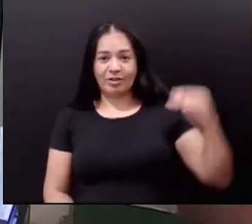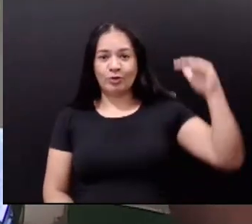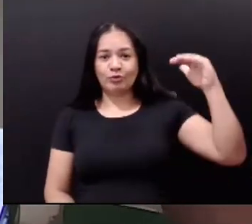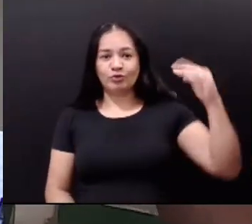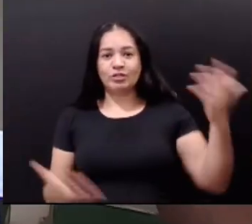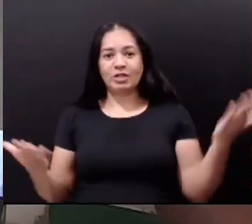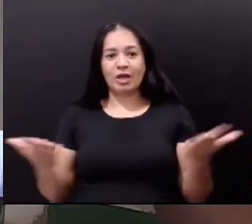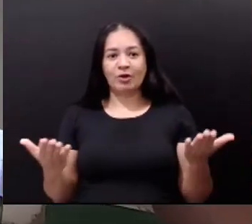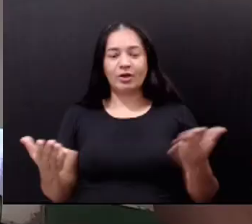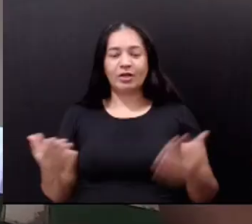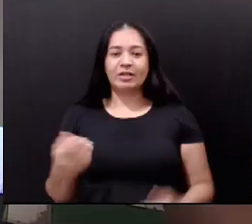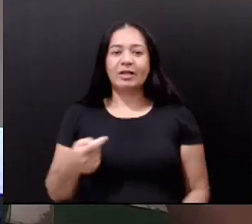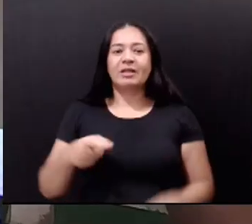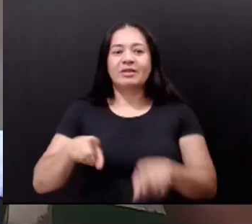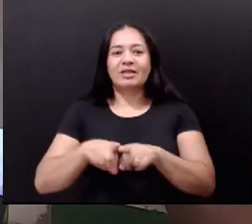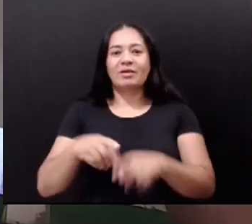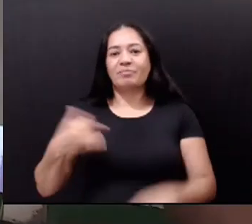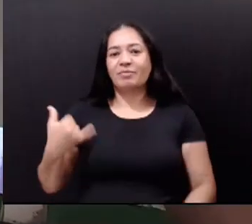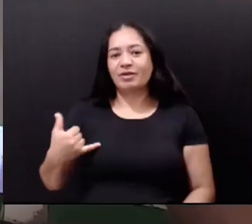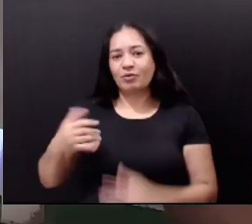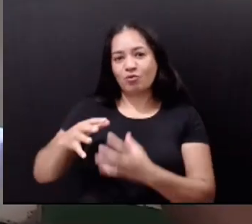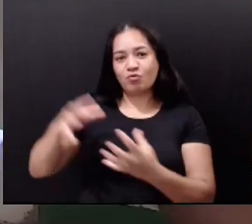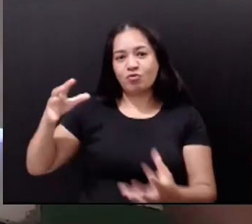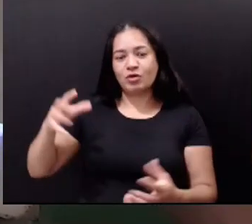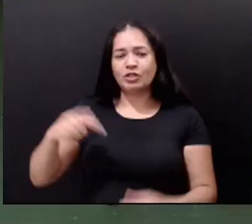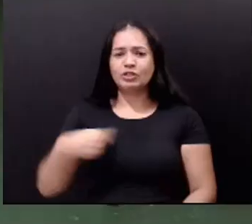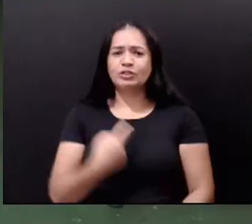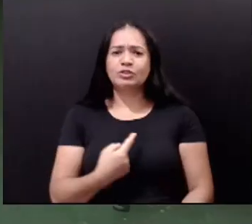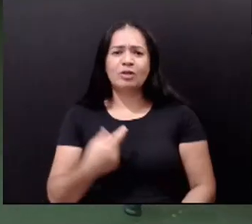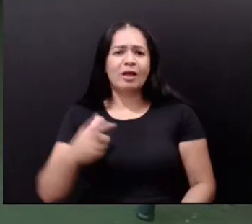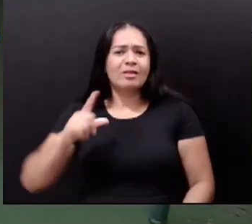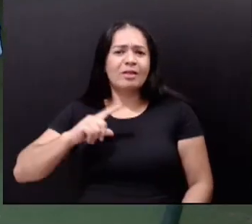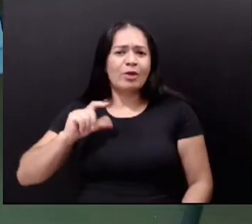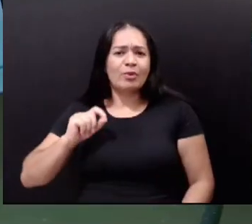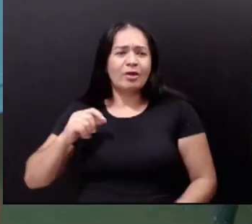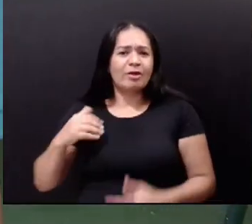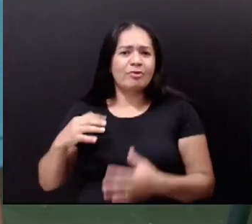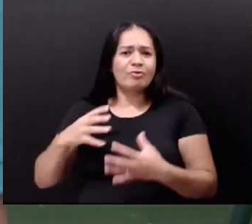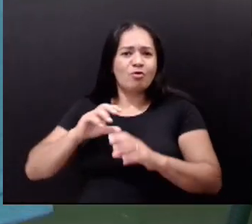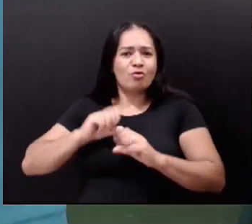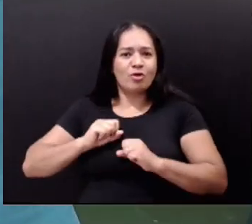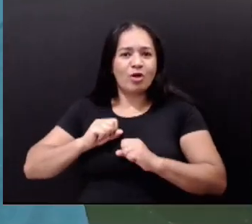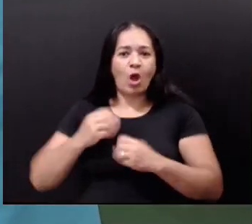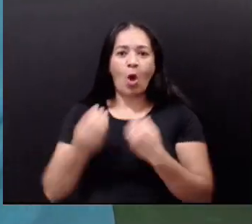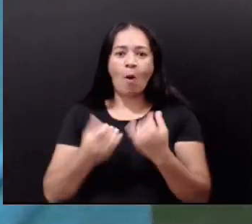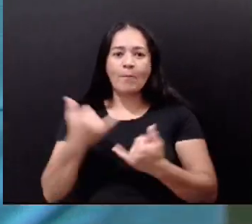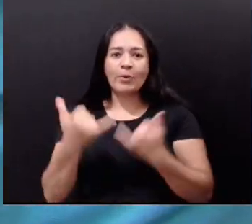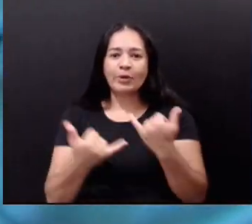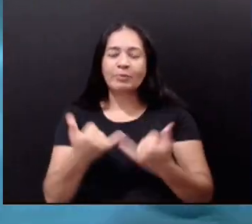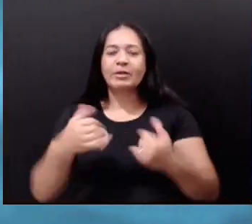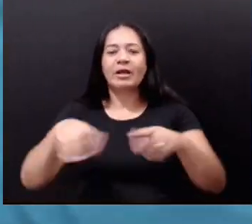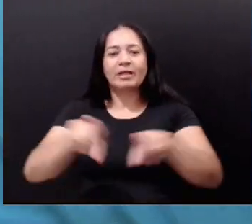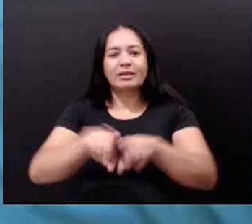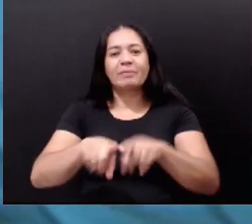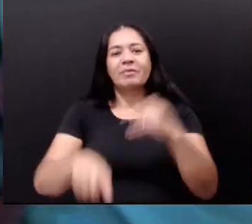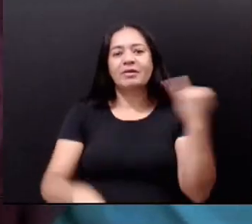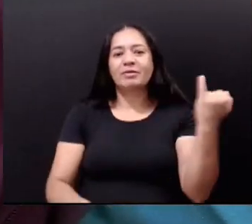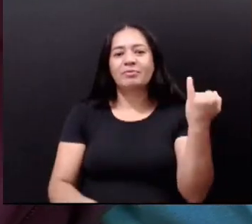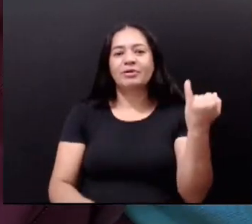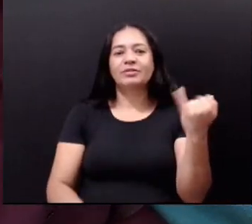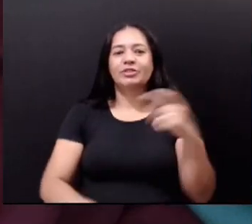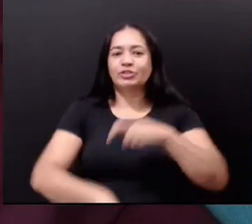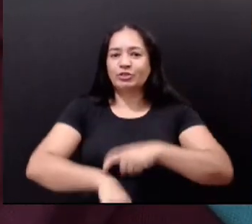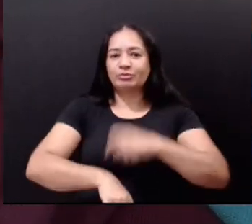terceira idade, né, o que a gente carrega dessa infância e o quanto que o brincar é importante também no envelhecer. Então essas atividades